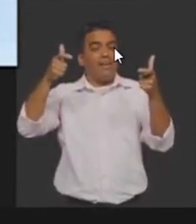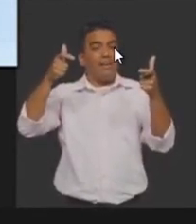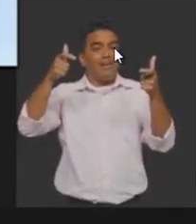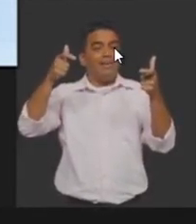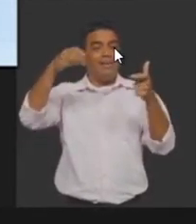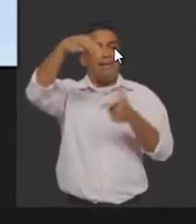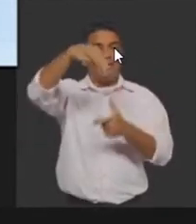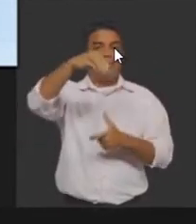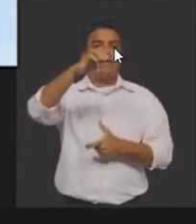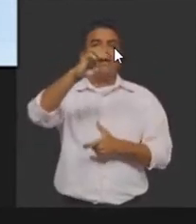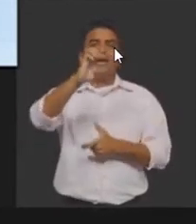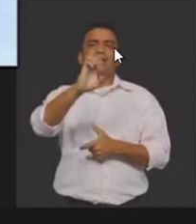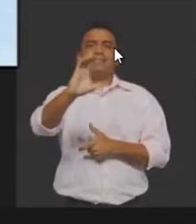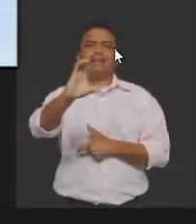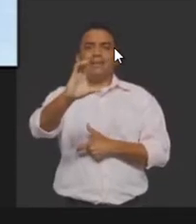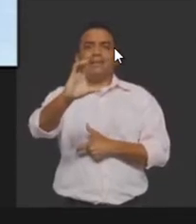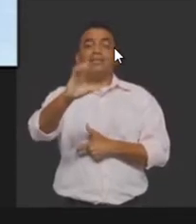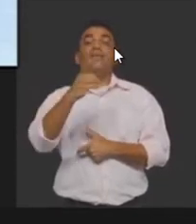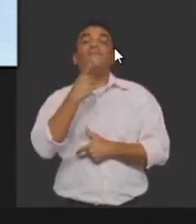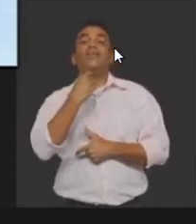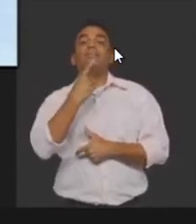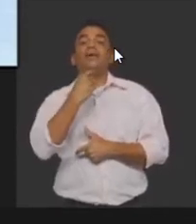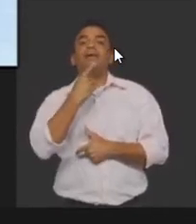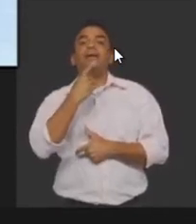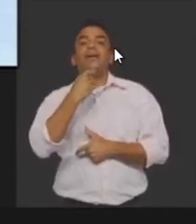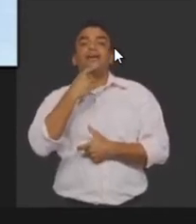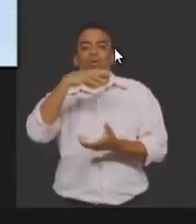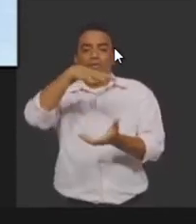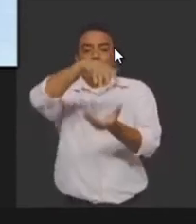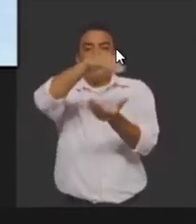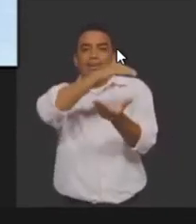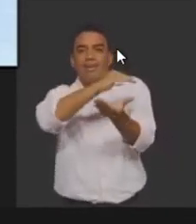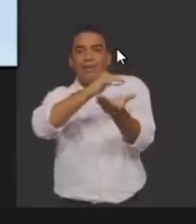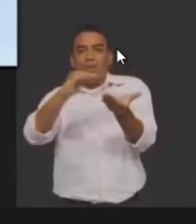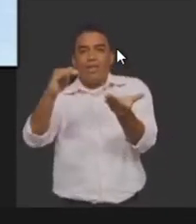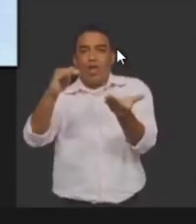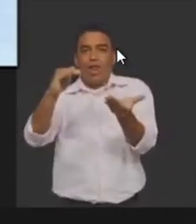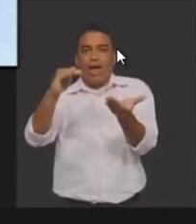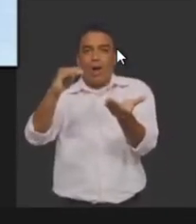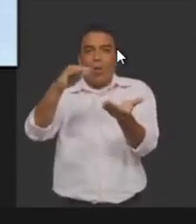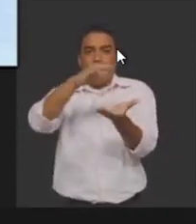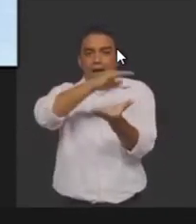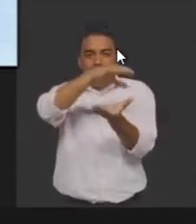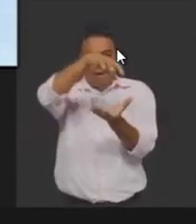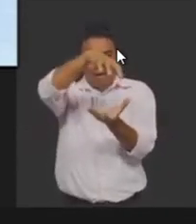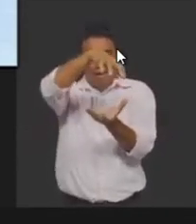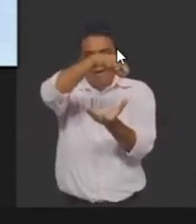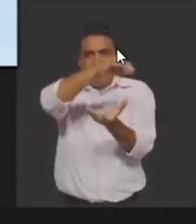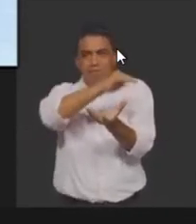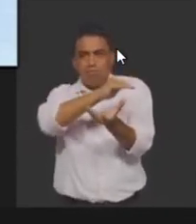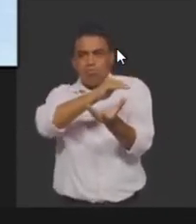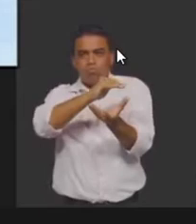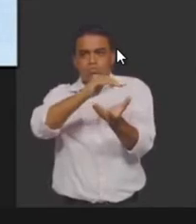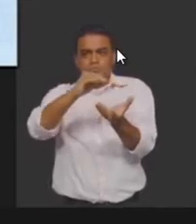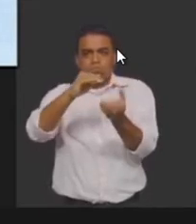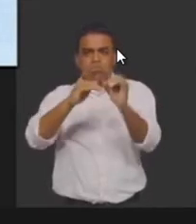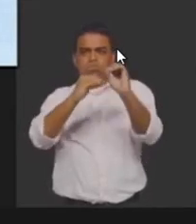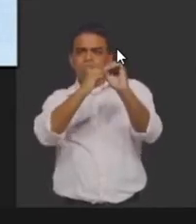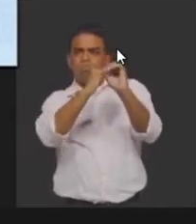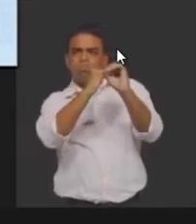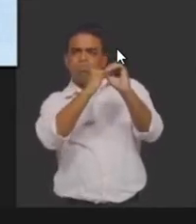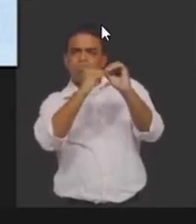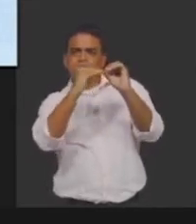essa vermelhinha que é a massa equatorial continental. Então esse movimento de massa de ar então